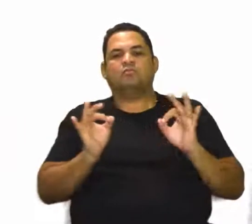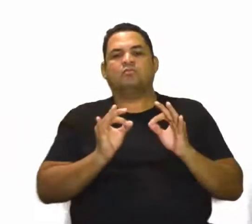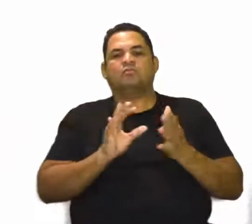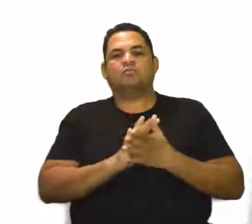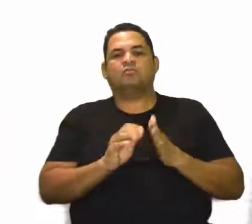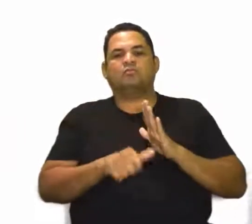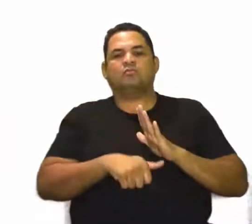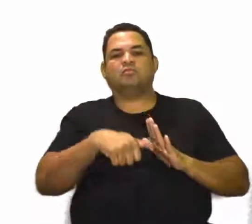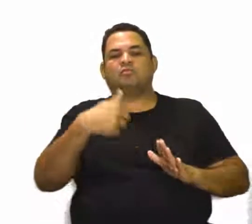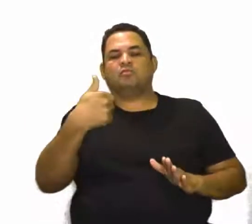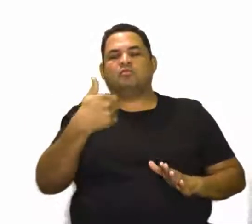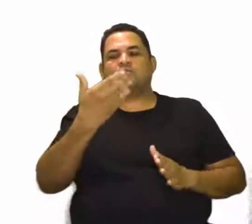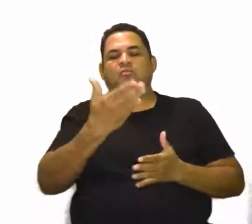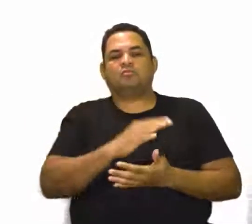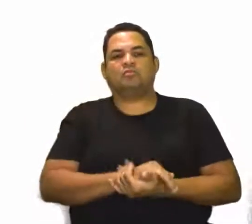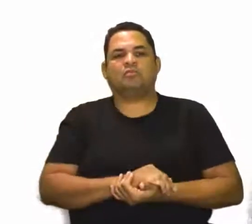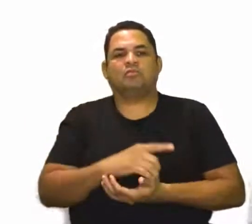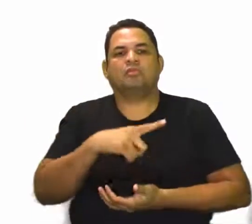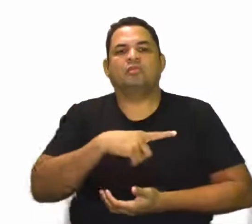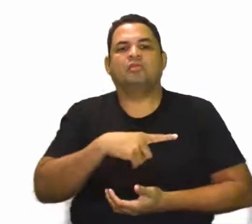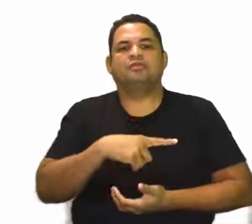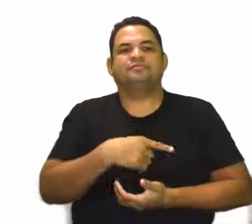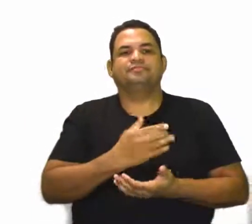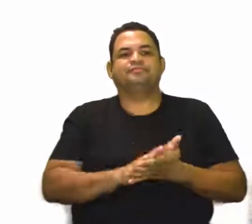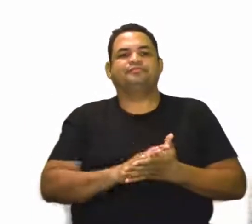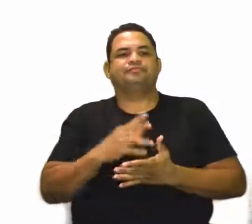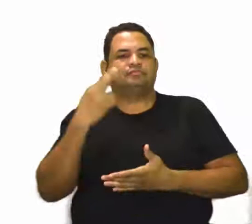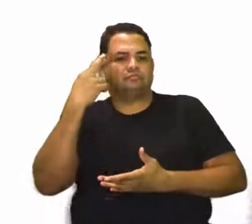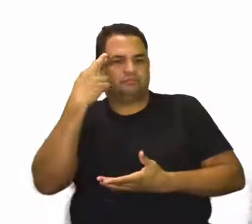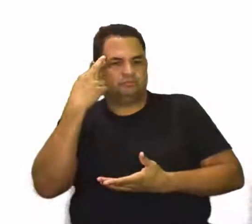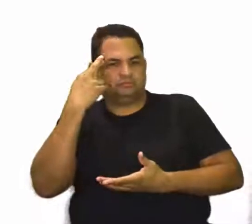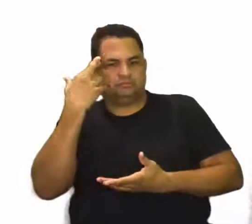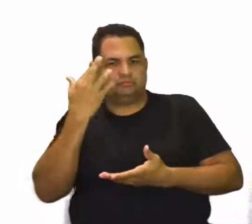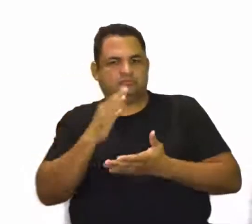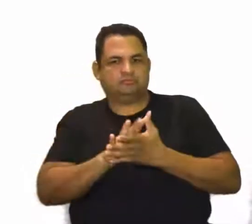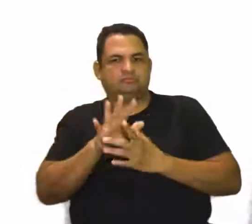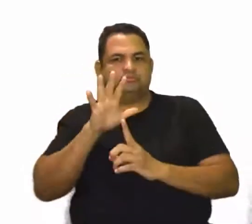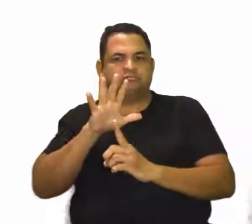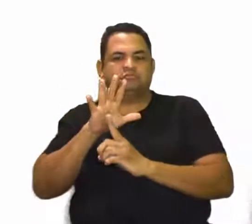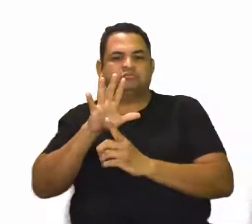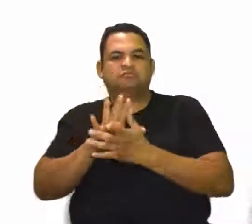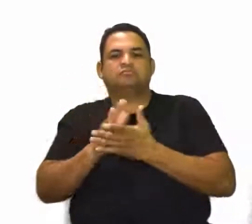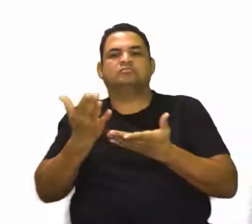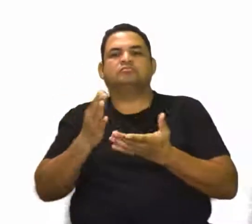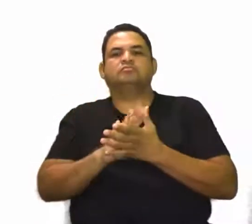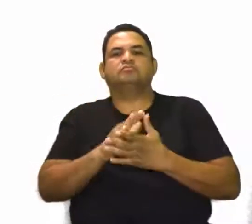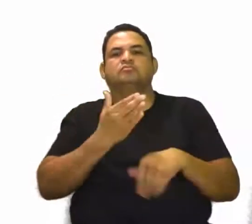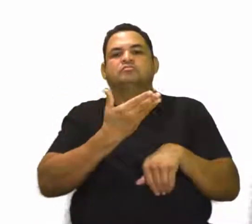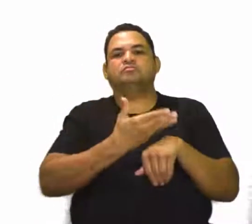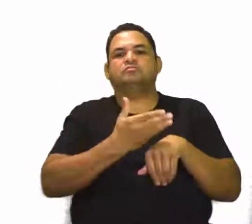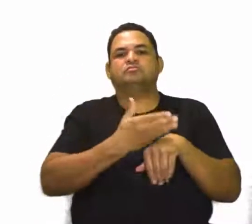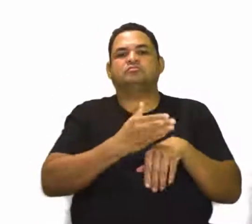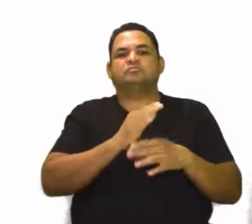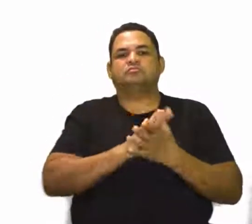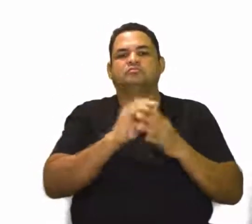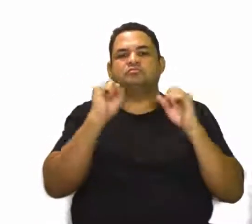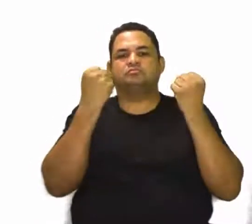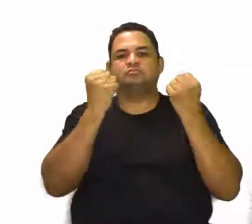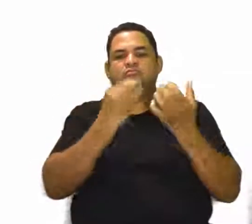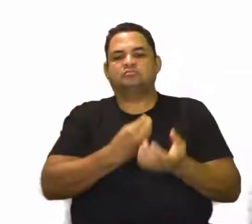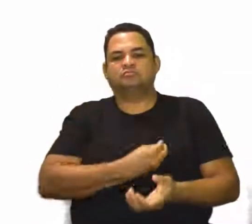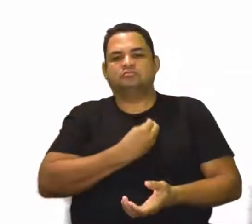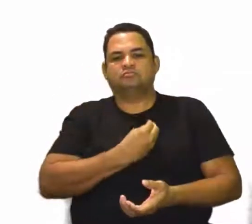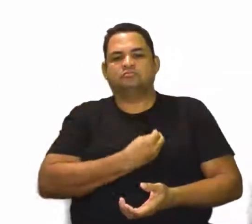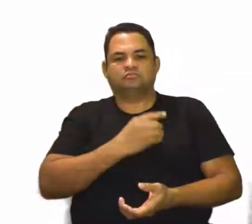primeiro tópico. No primeiro tópico nós trazemos aí as reflexões sobre os efeitos da prática da atividade física na